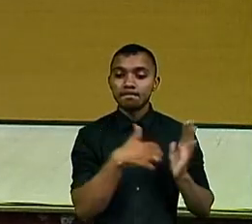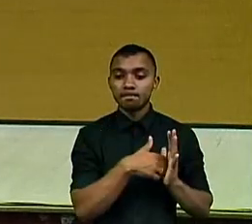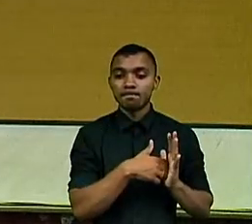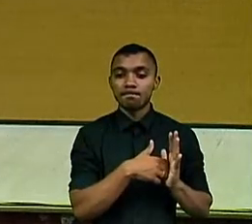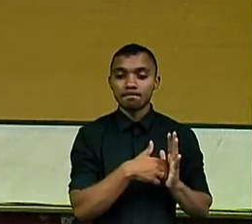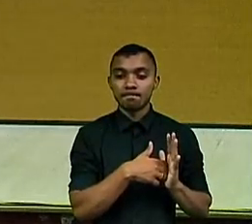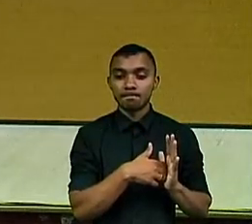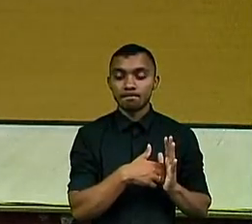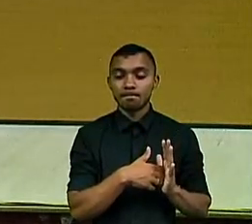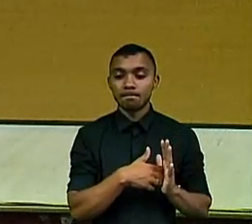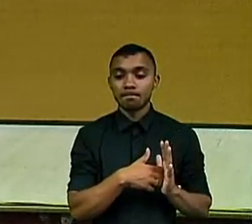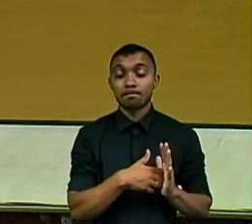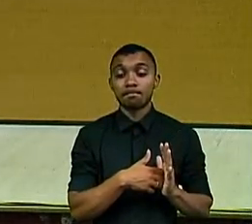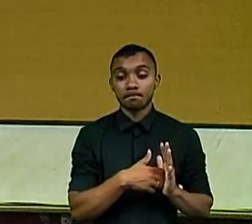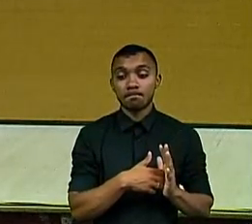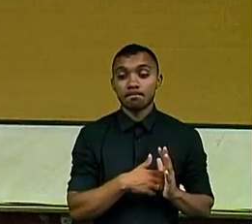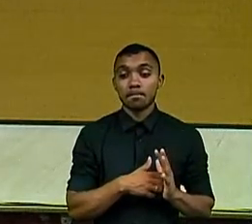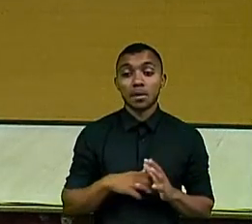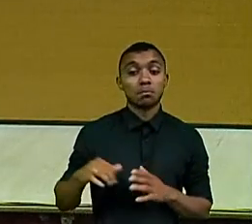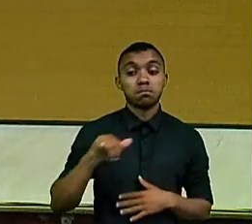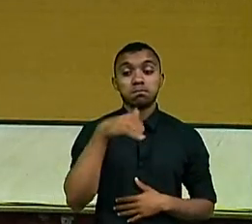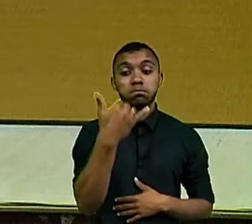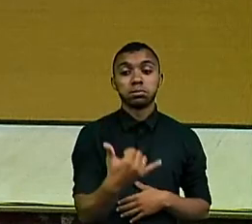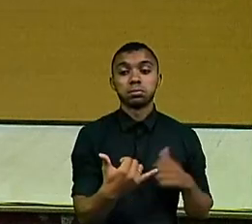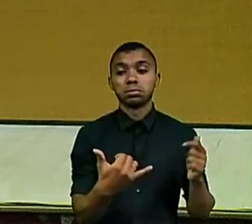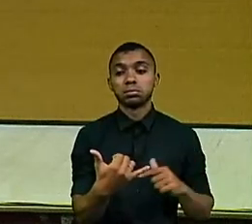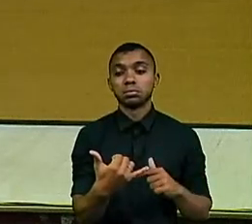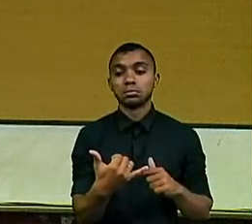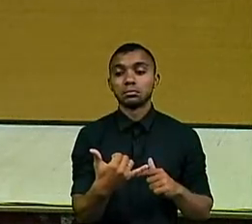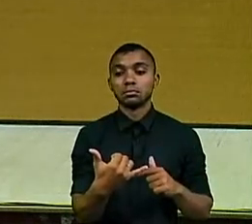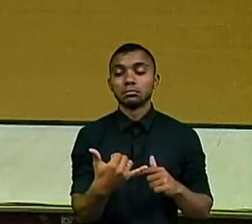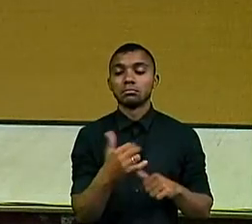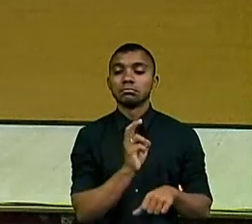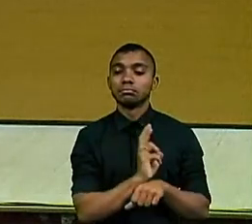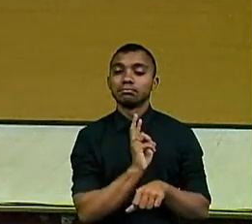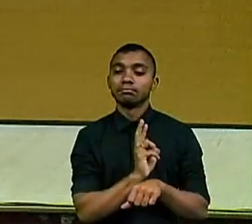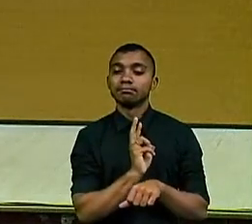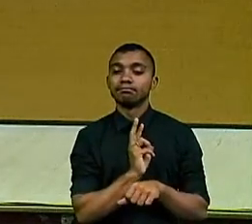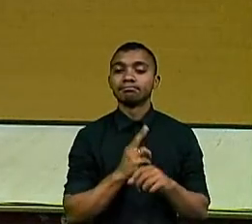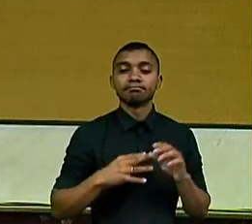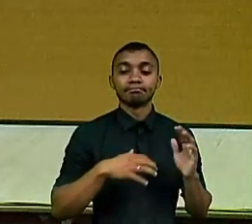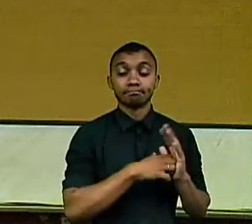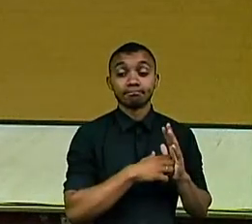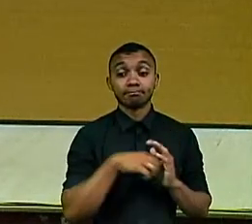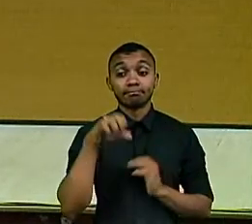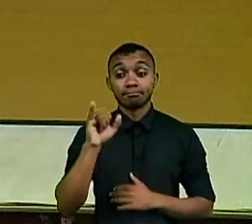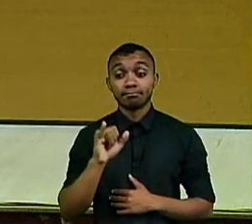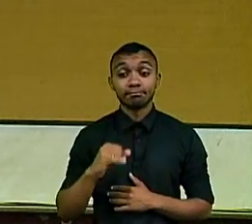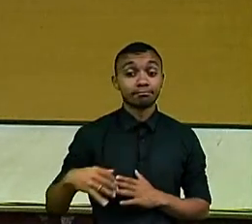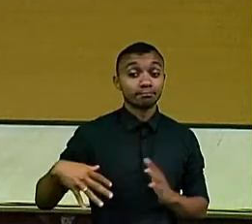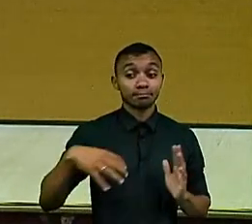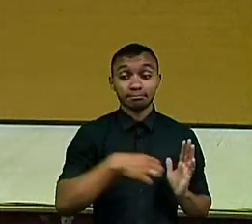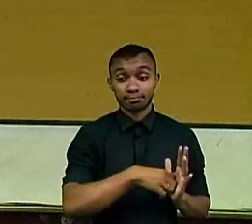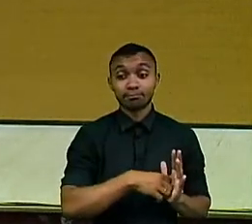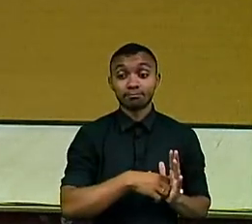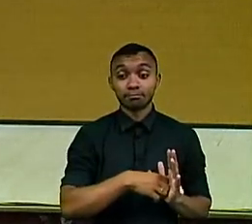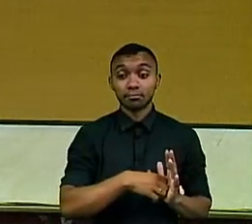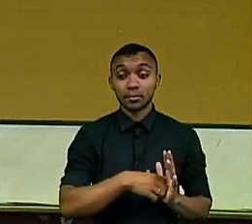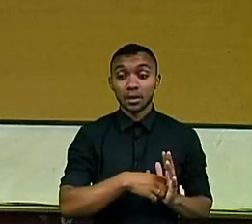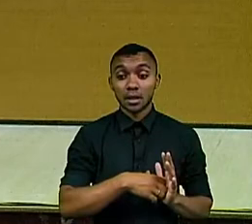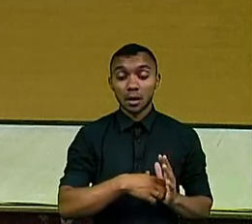ele cai a colisão e quando essa colisão ocorre ela pode ser absorvida